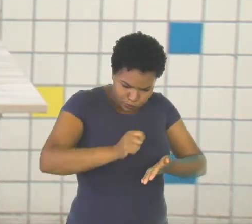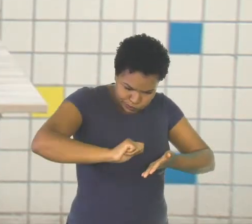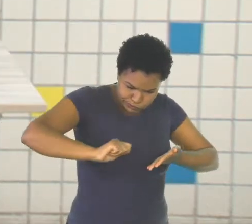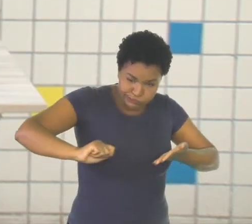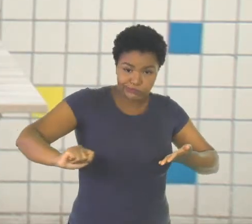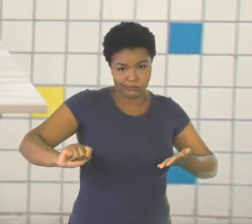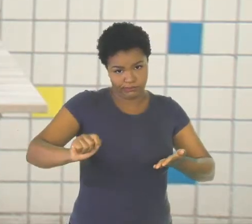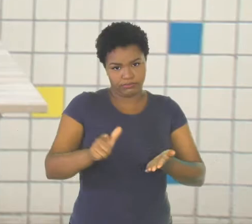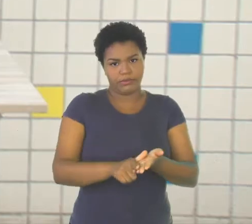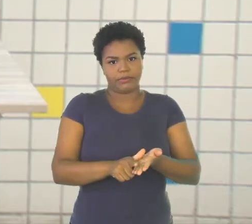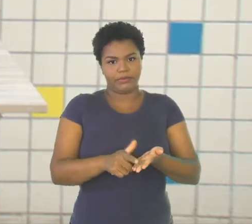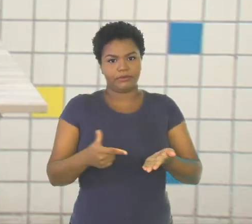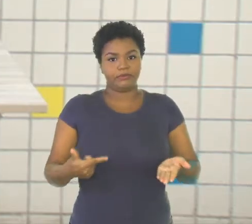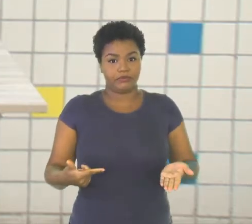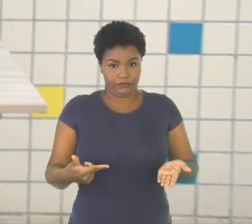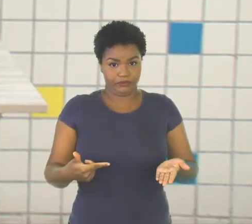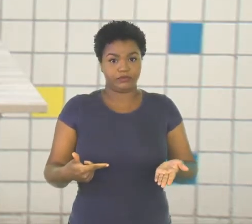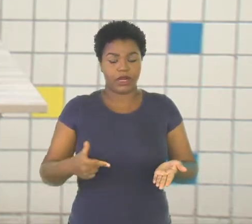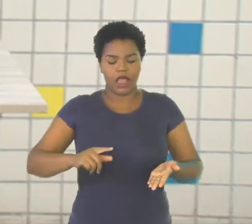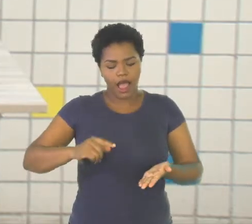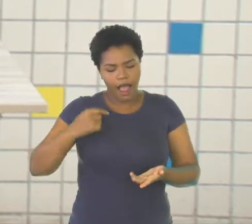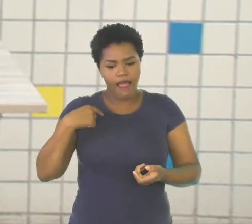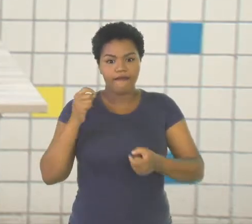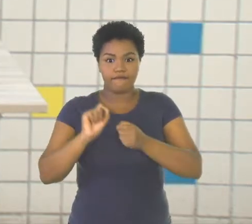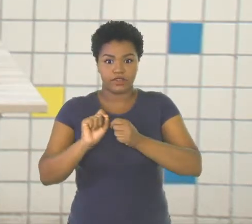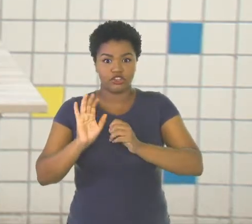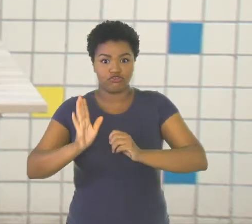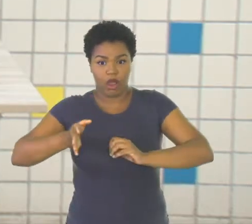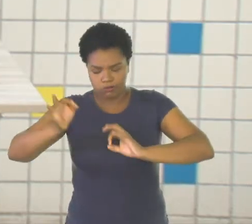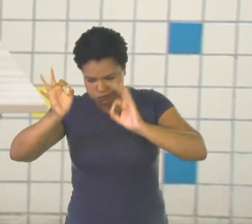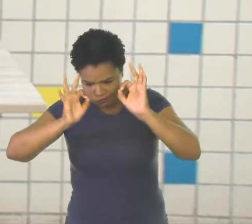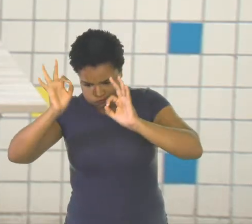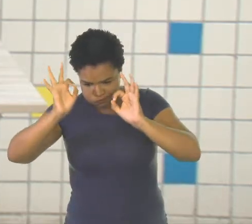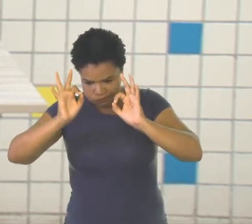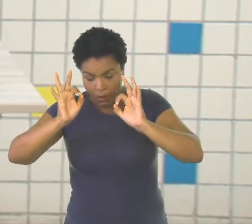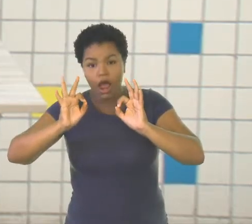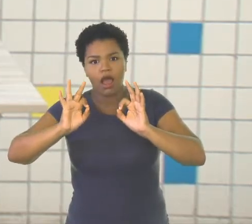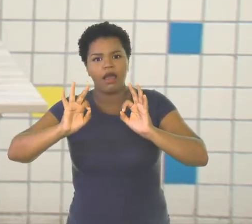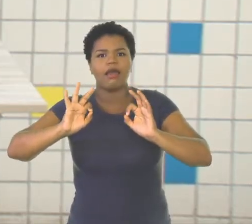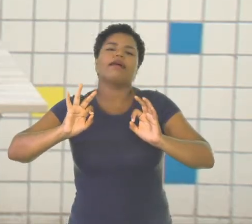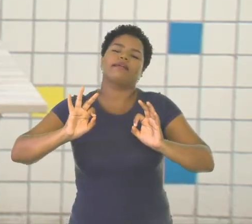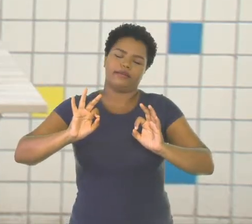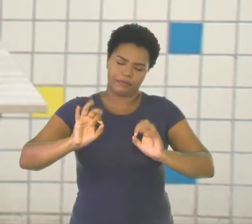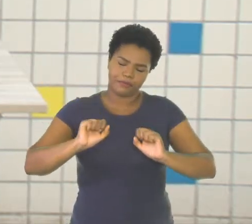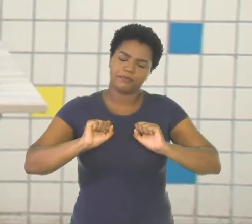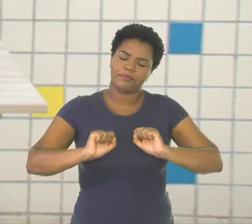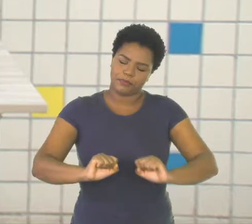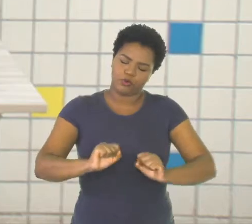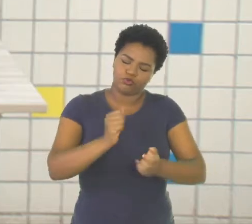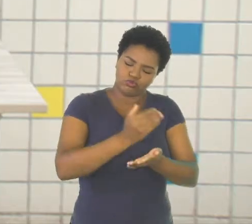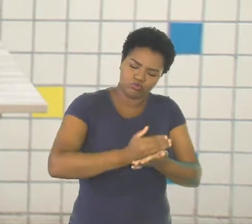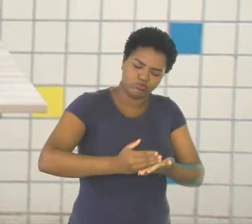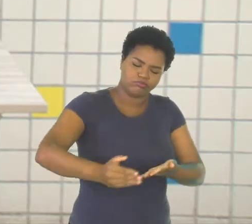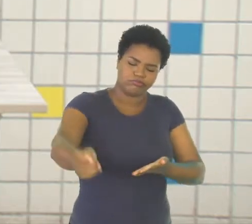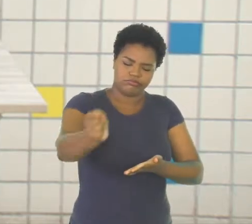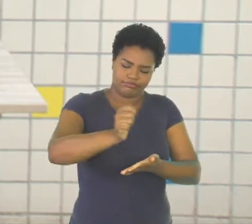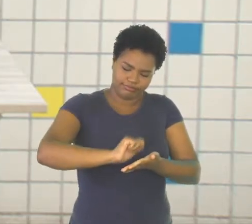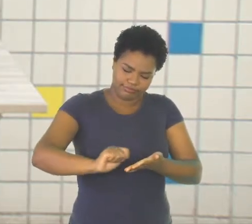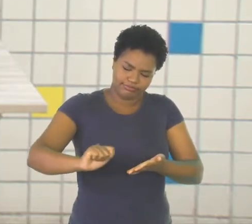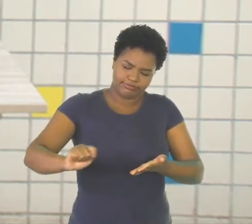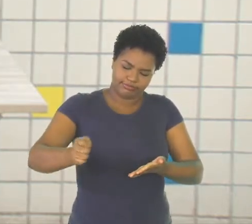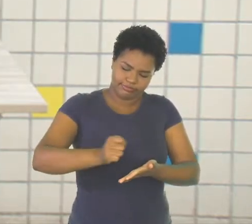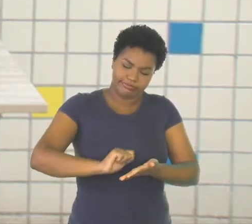o papel. Fiz isso, organizei na minha mente, aí sim eu vou começar a